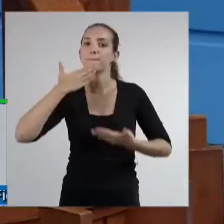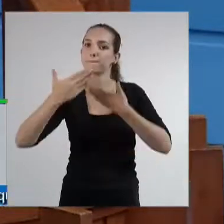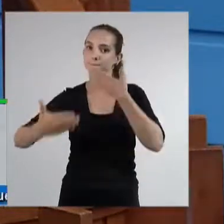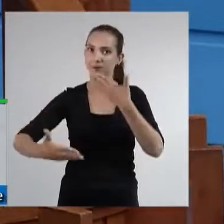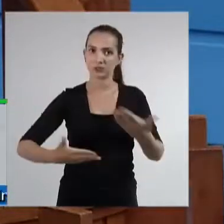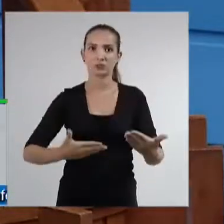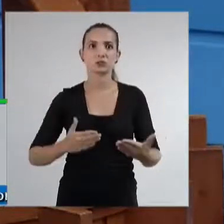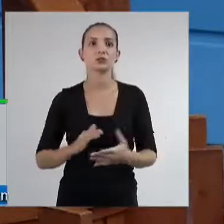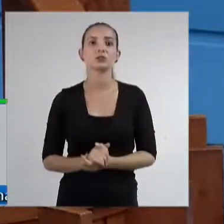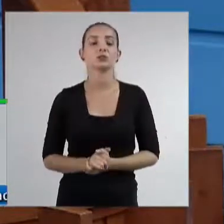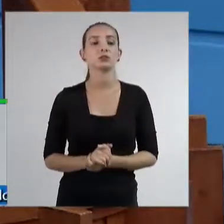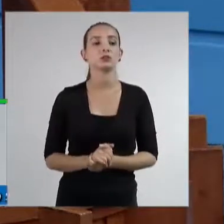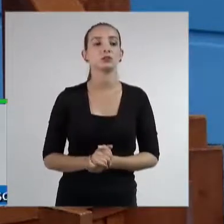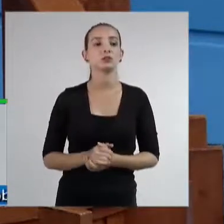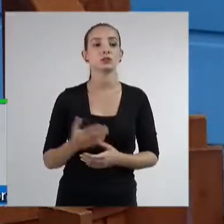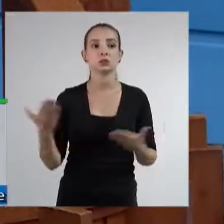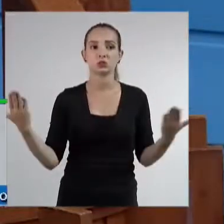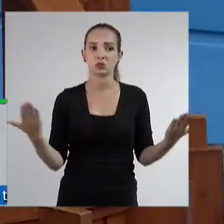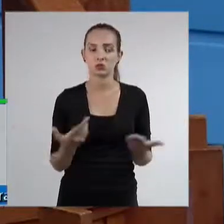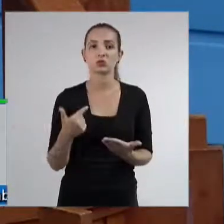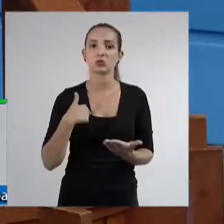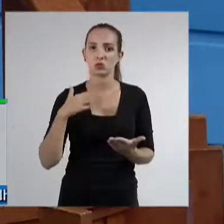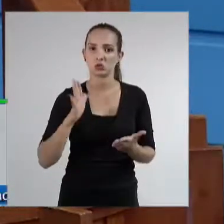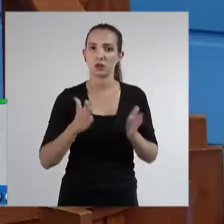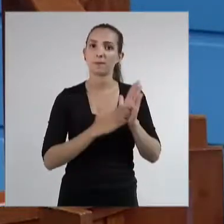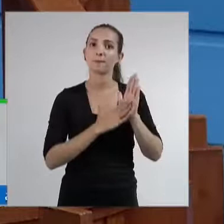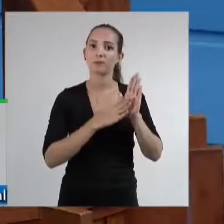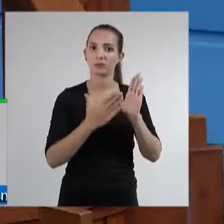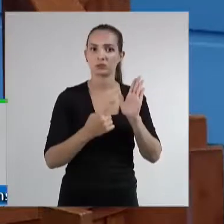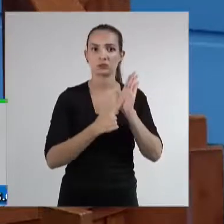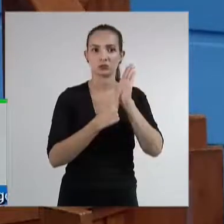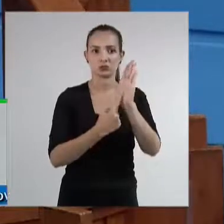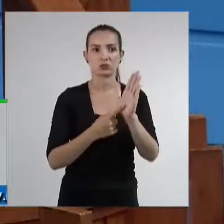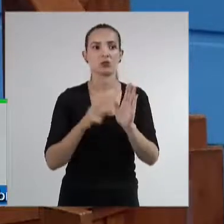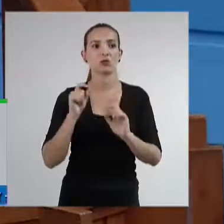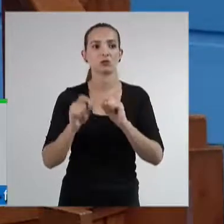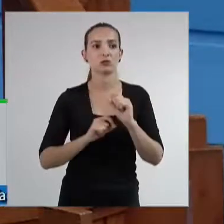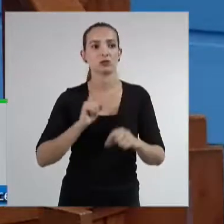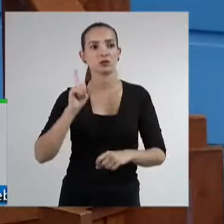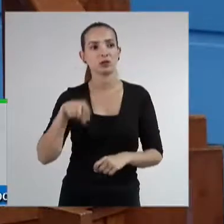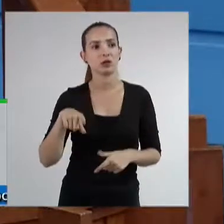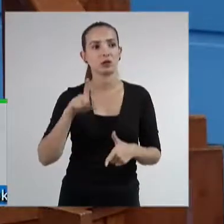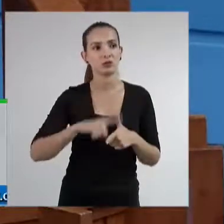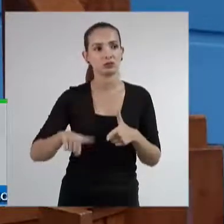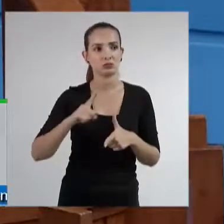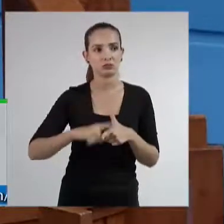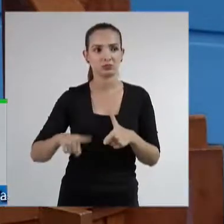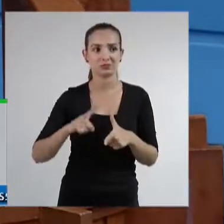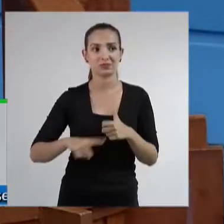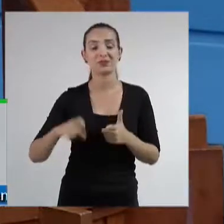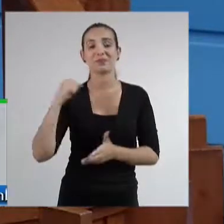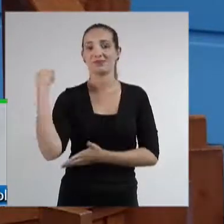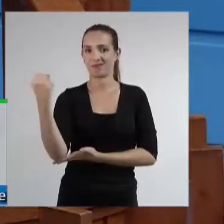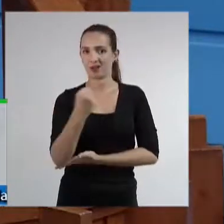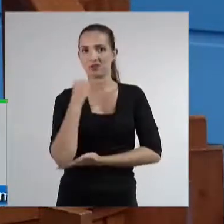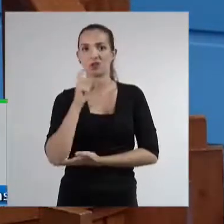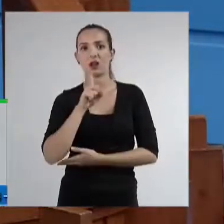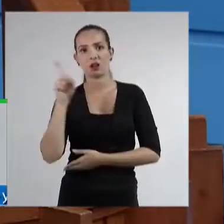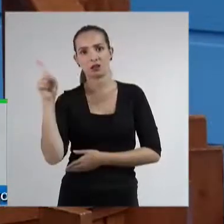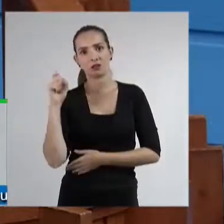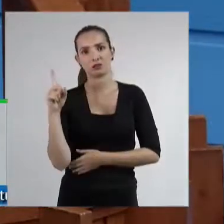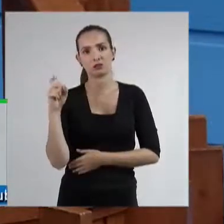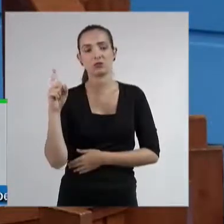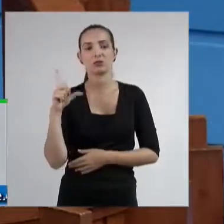uma proposição hoje que vem de um problema crônico lá de Dourados, que